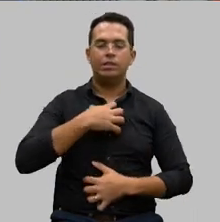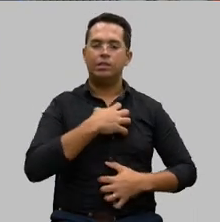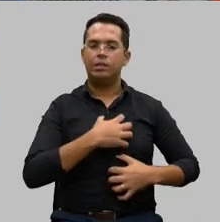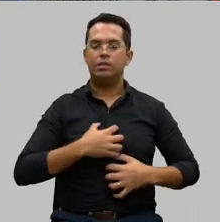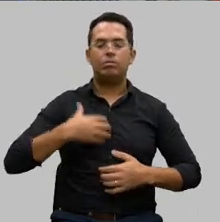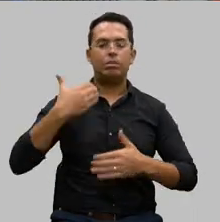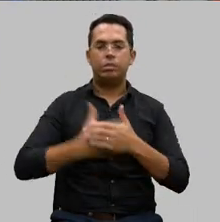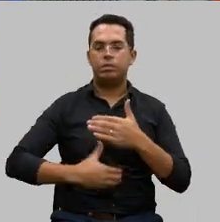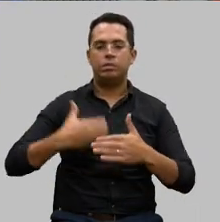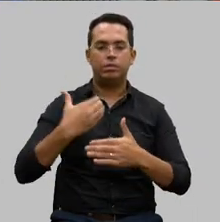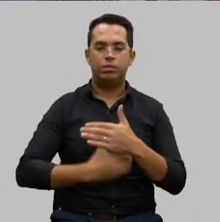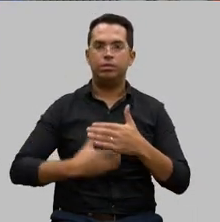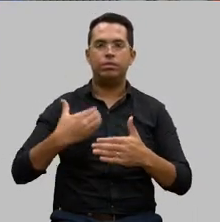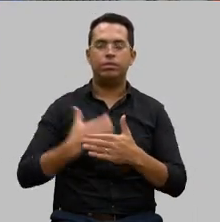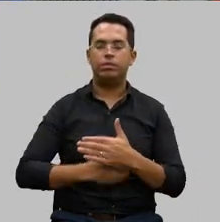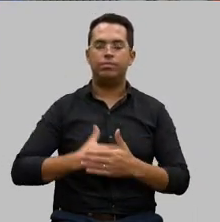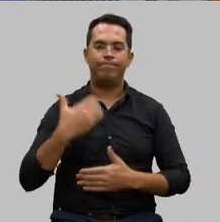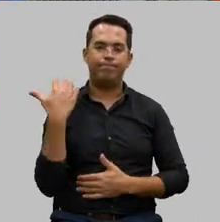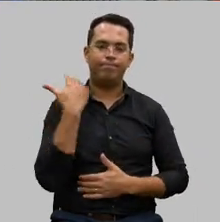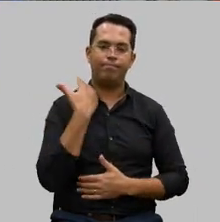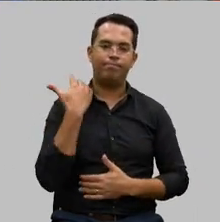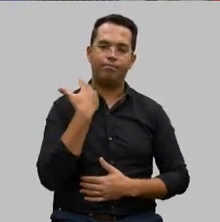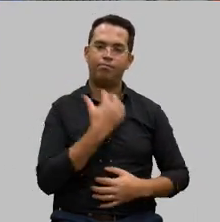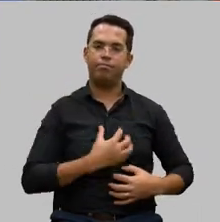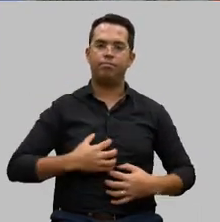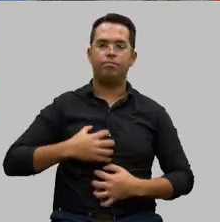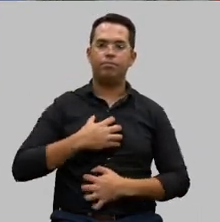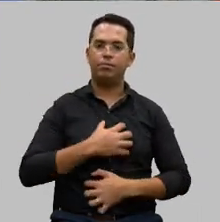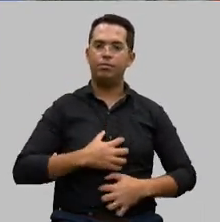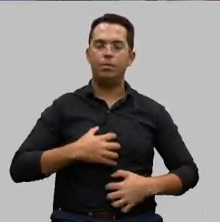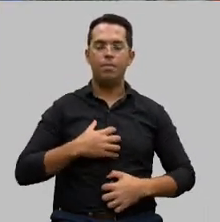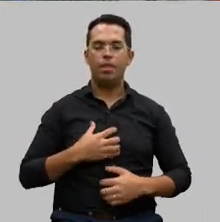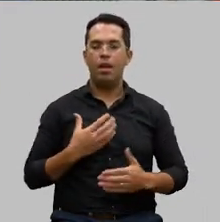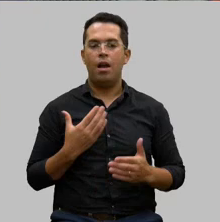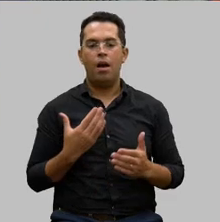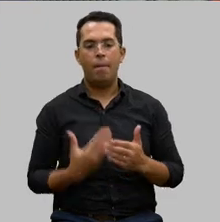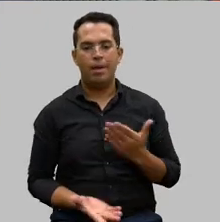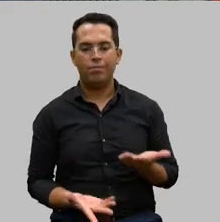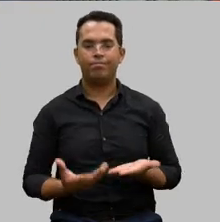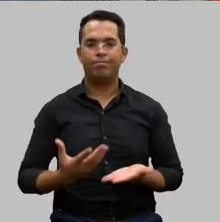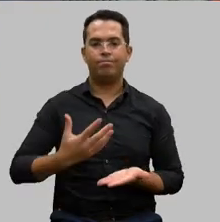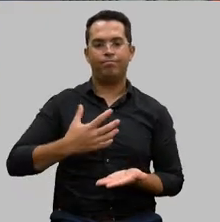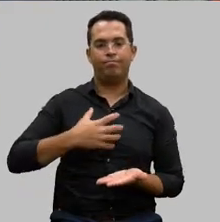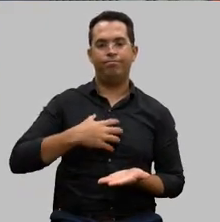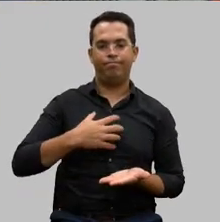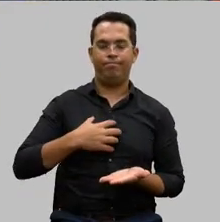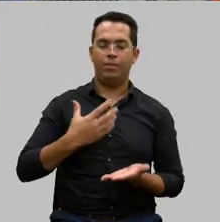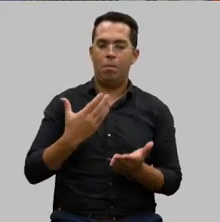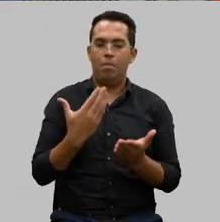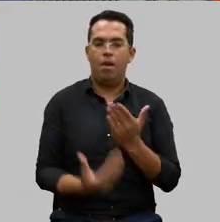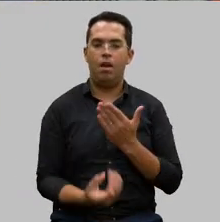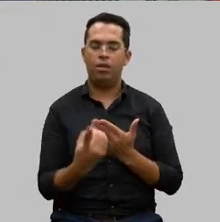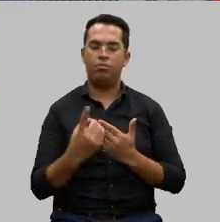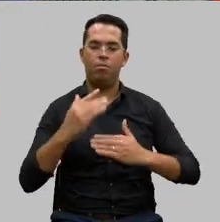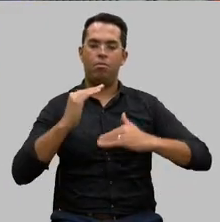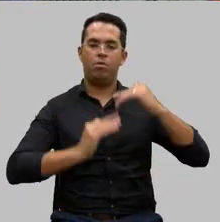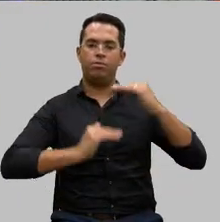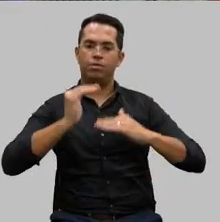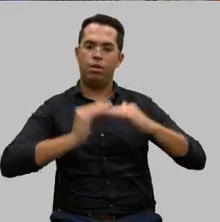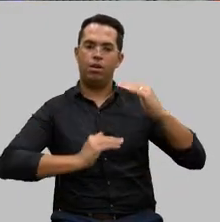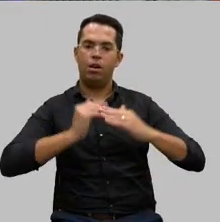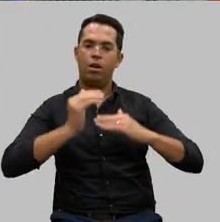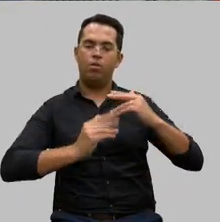desgastando e e acaba que a gente perde-se alguém que luta e que busca